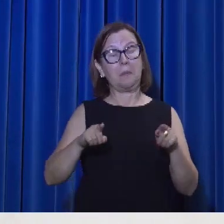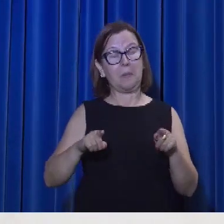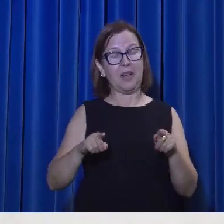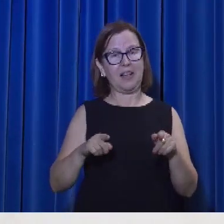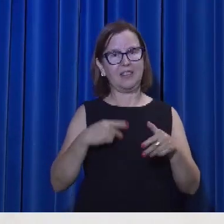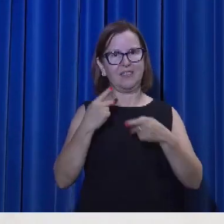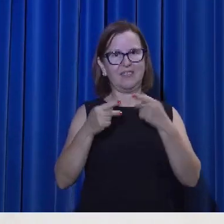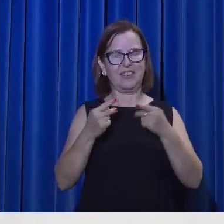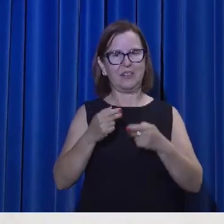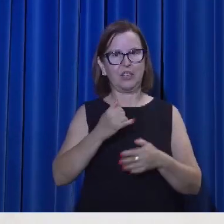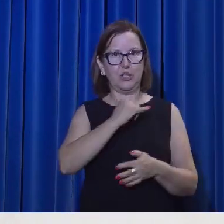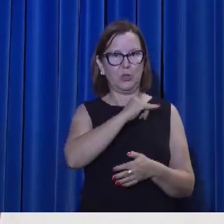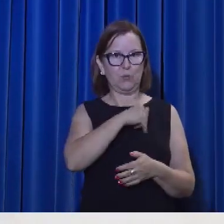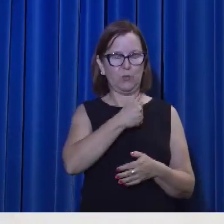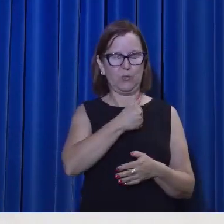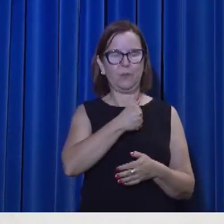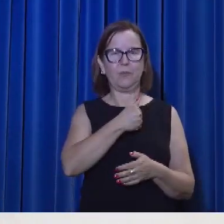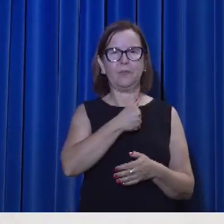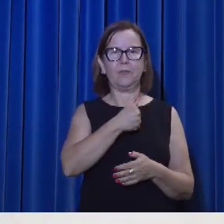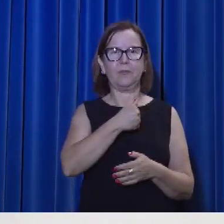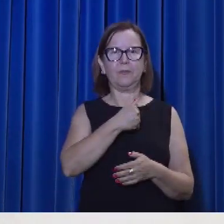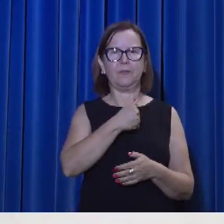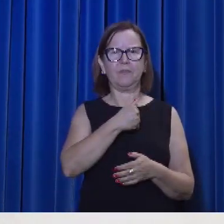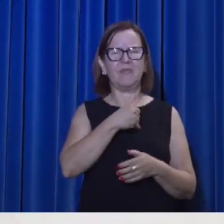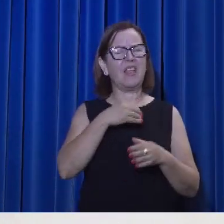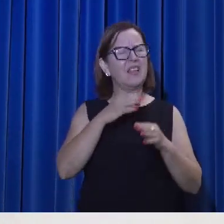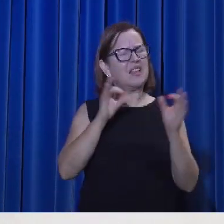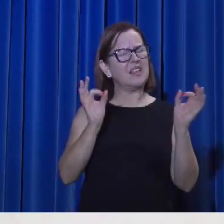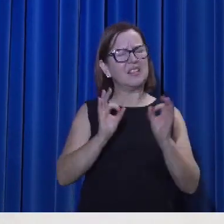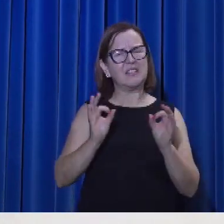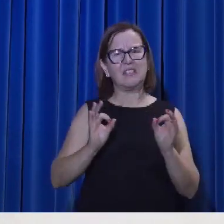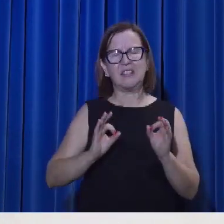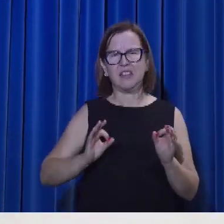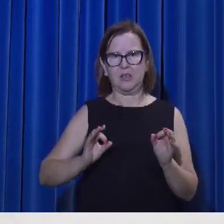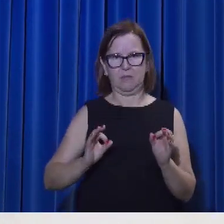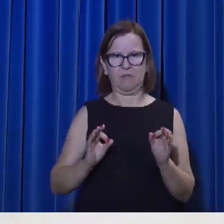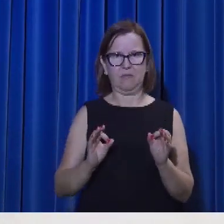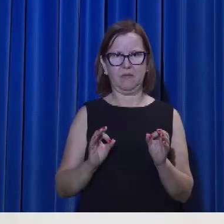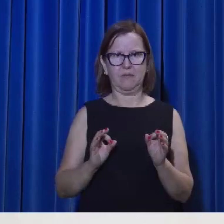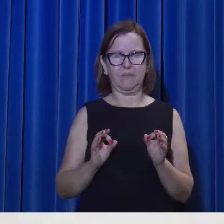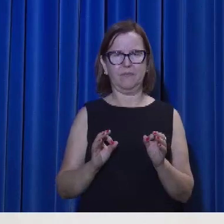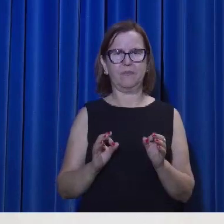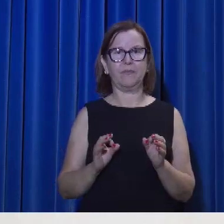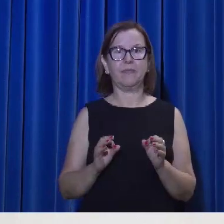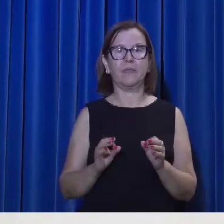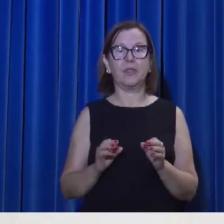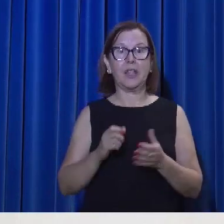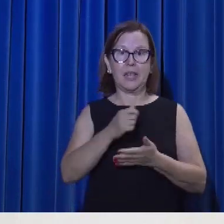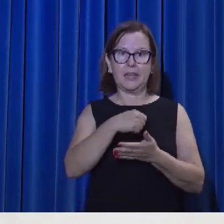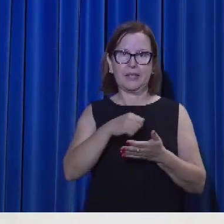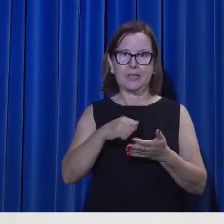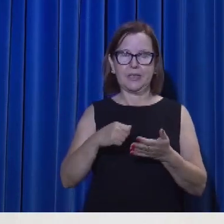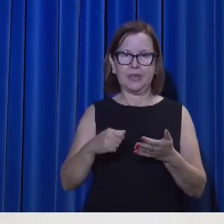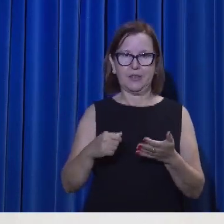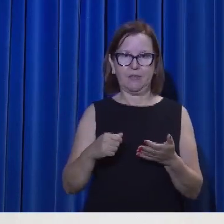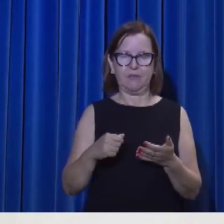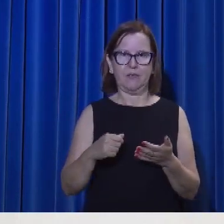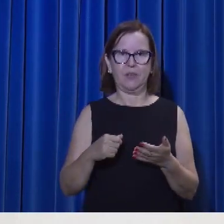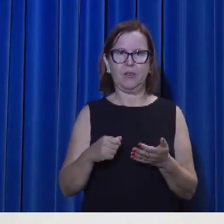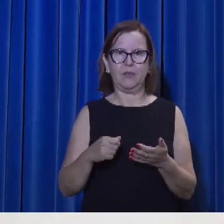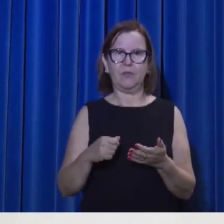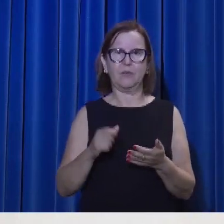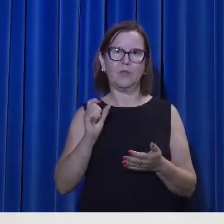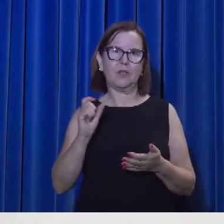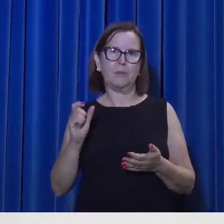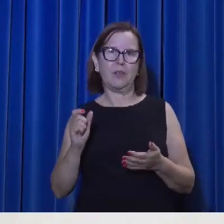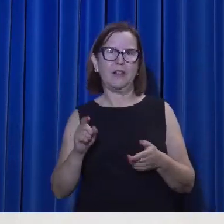o evangelista João, é um dos caras mais simples em termos de grego. Ele escreveu esse texto com o grego mais simples de